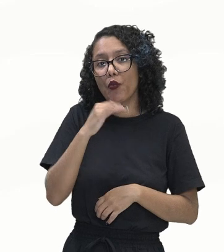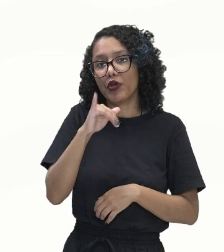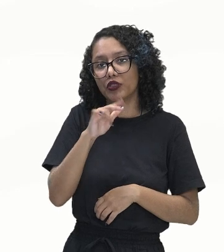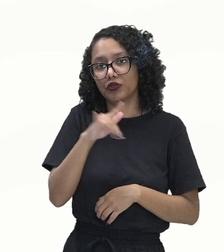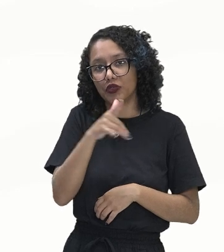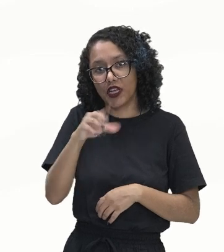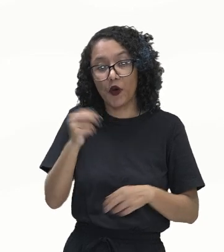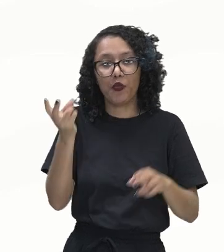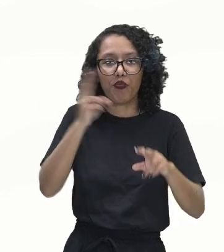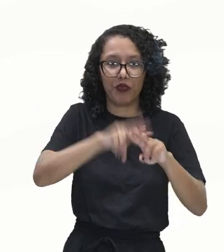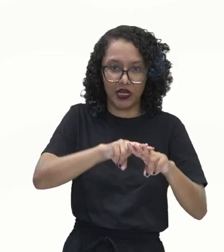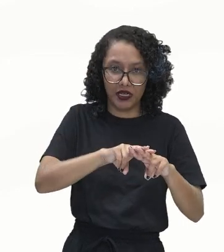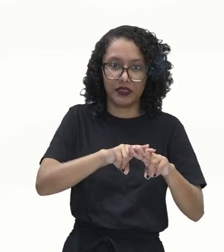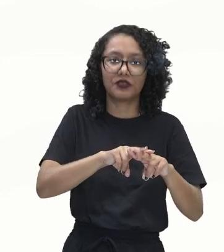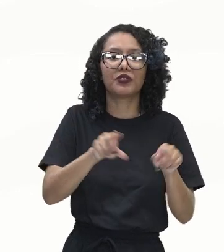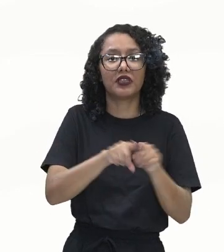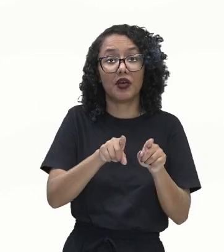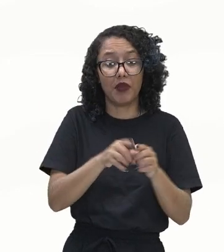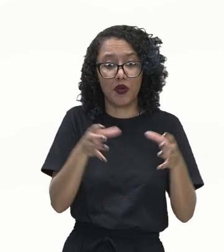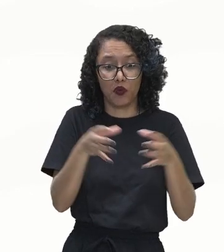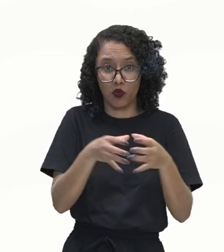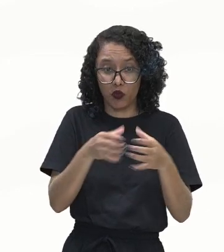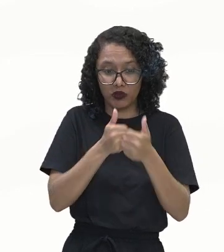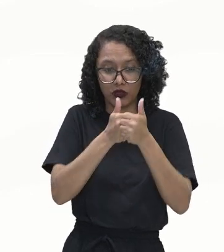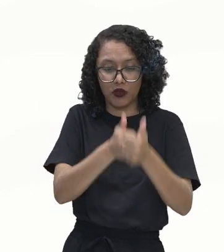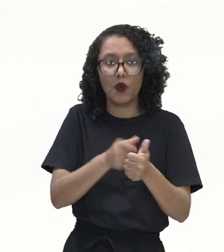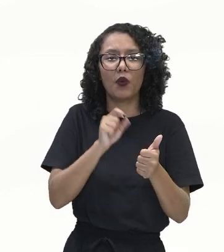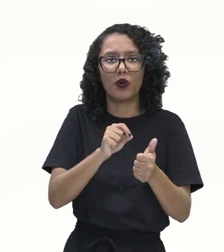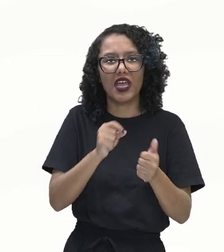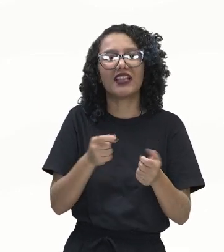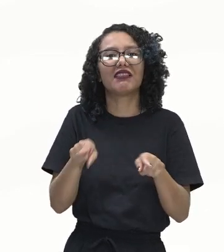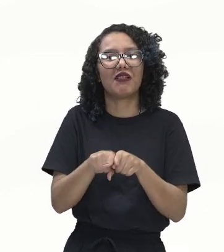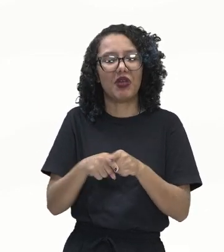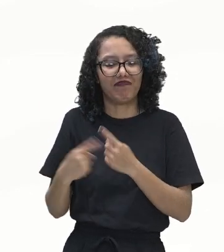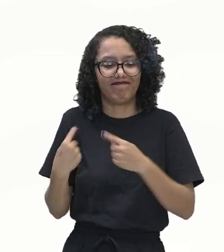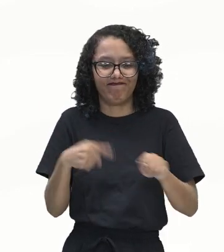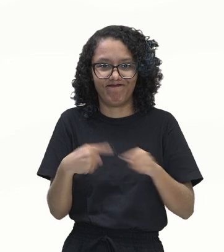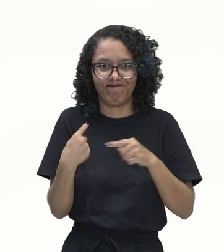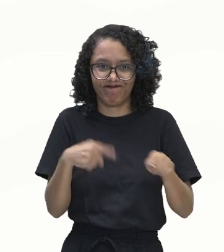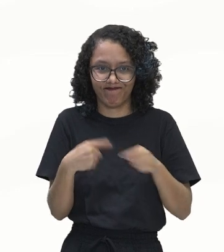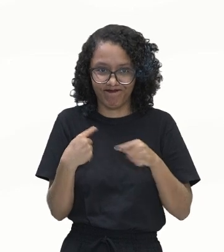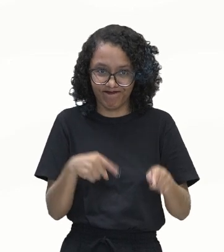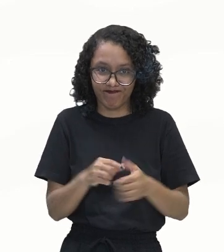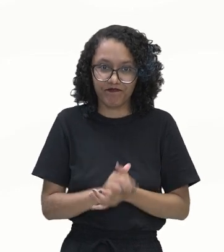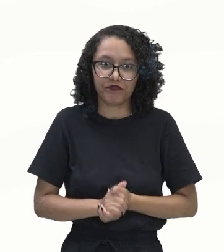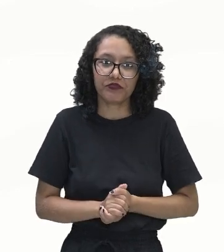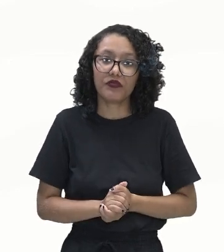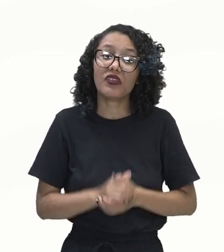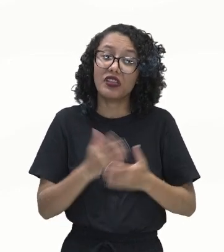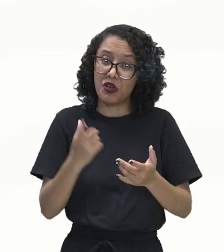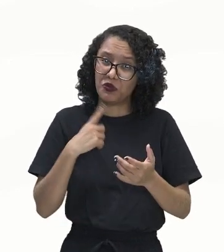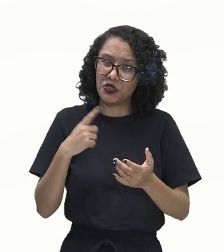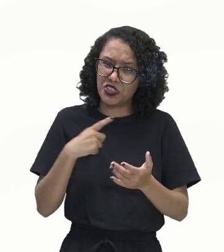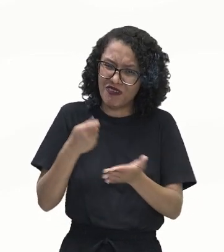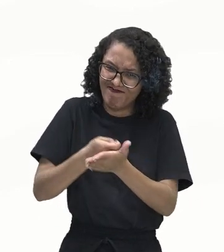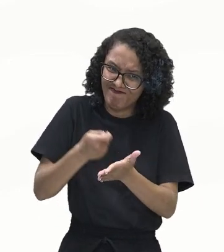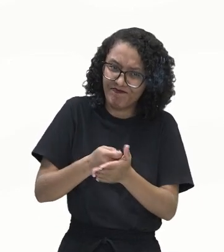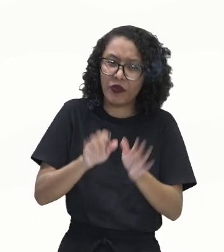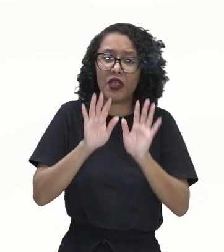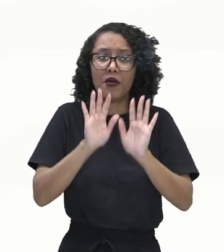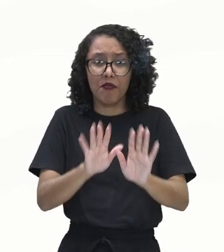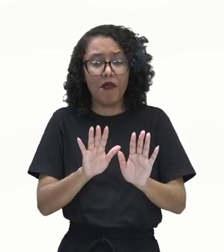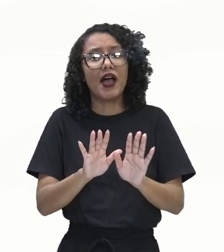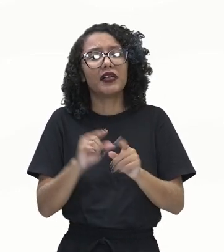e na violência contra seus membros. Então, apesar dessa repressão, o movimento deixou um legado significativo